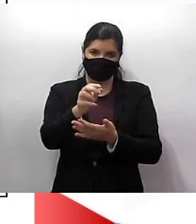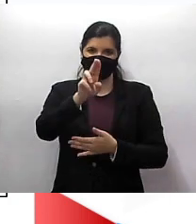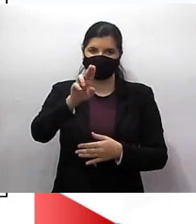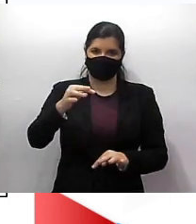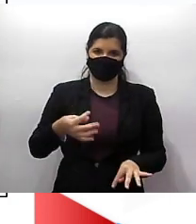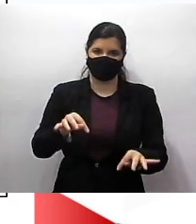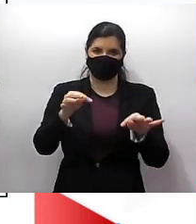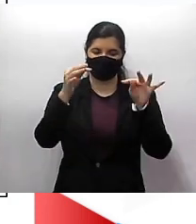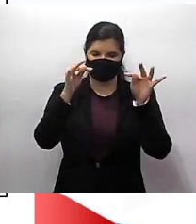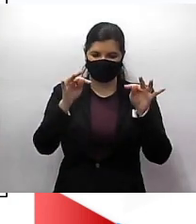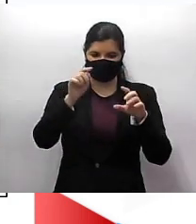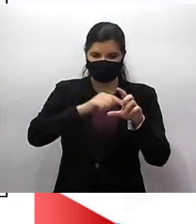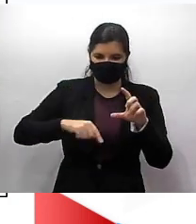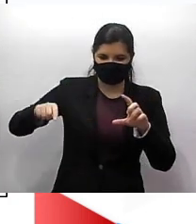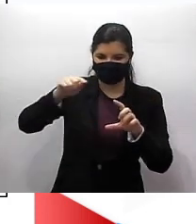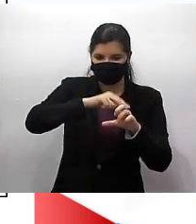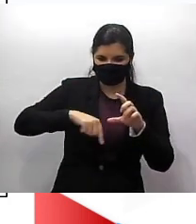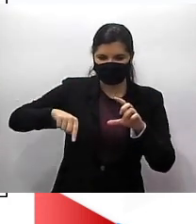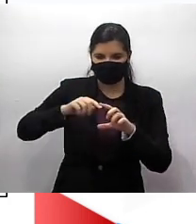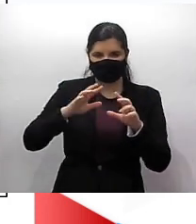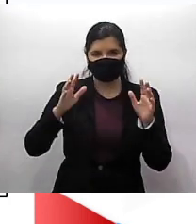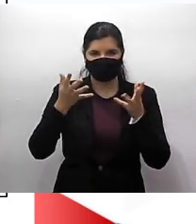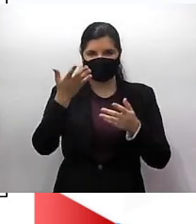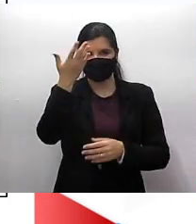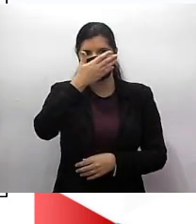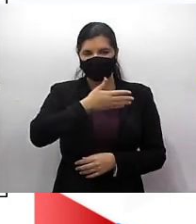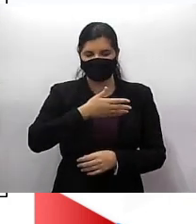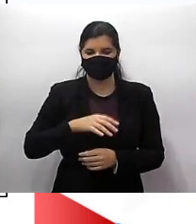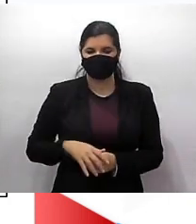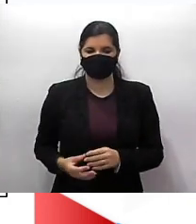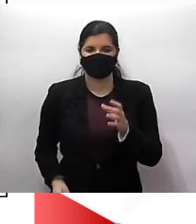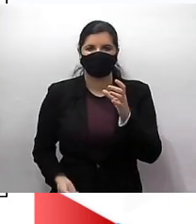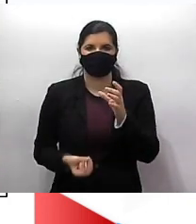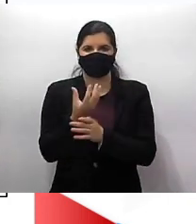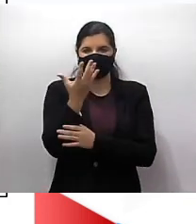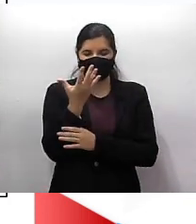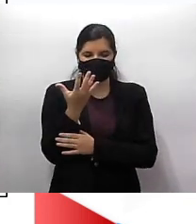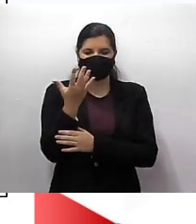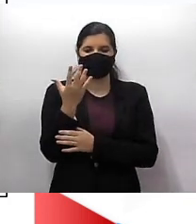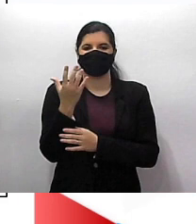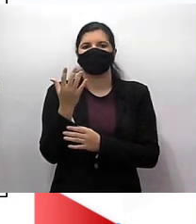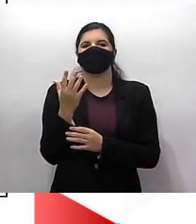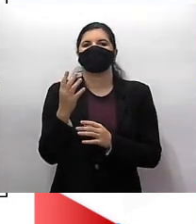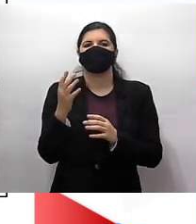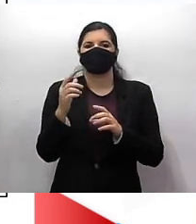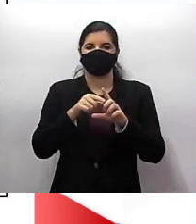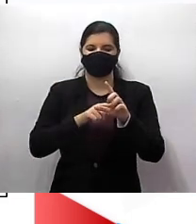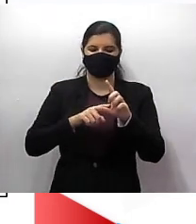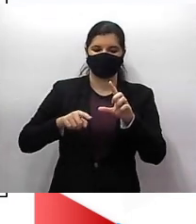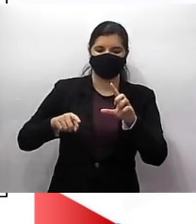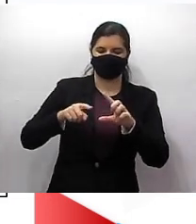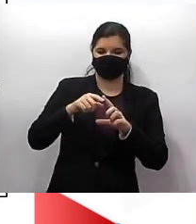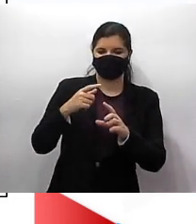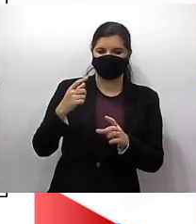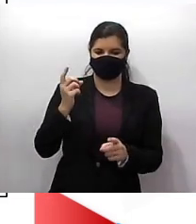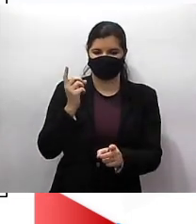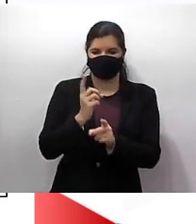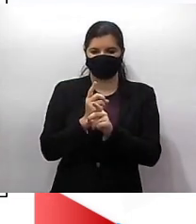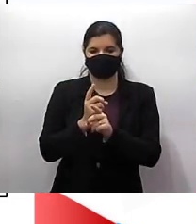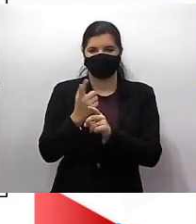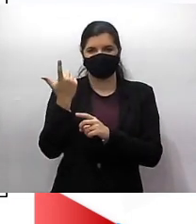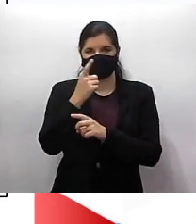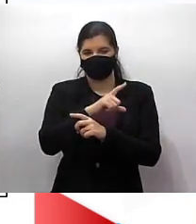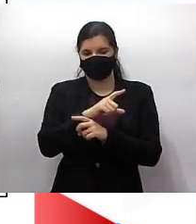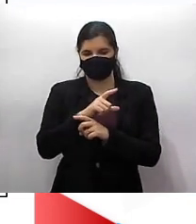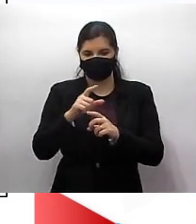fiz aí os círculos necessários para que a gente possa construir os lados do triângulo e montá-lo, tá bom? O